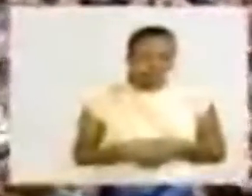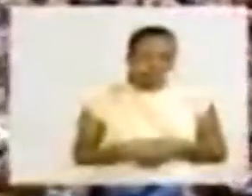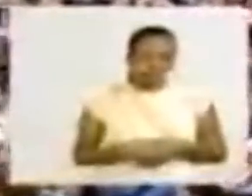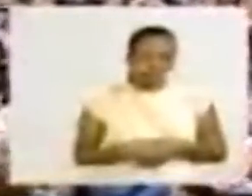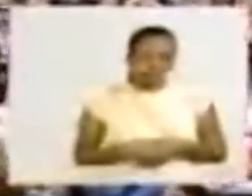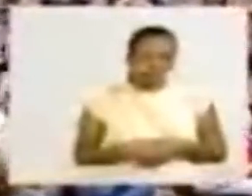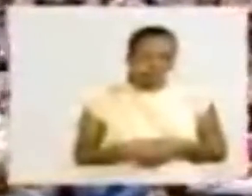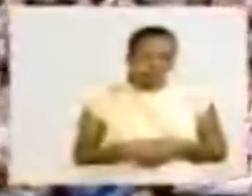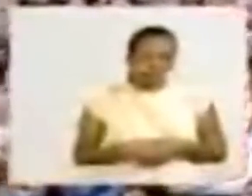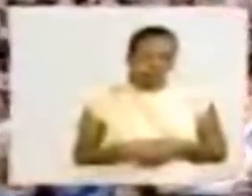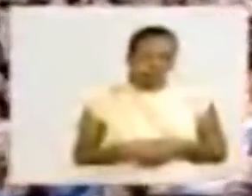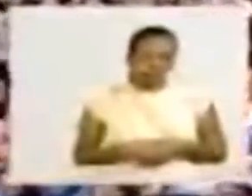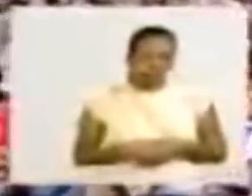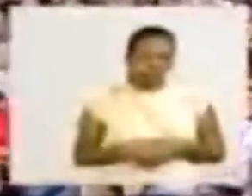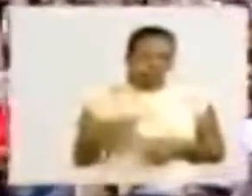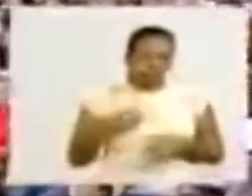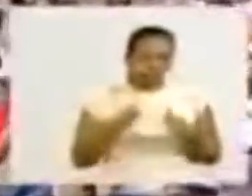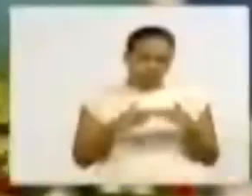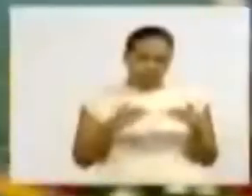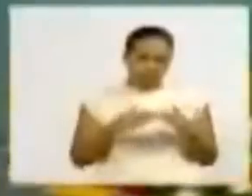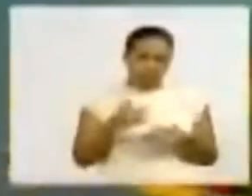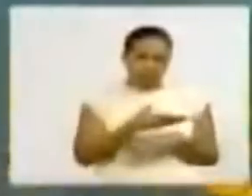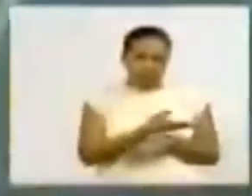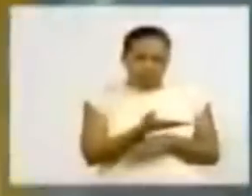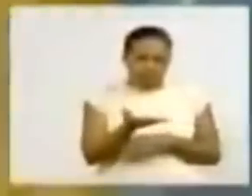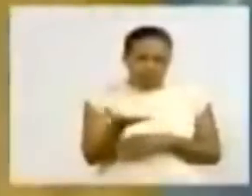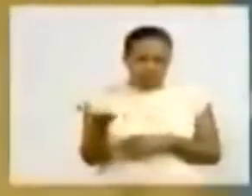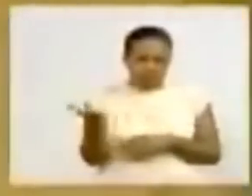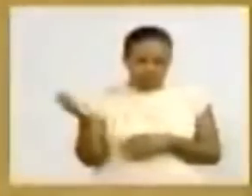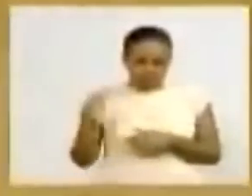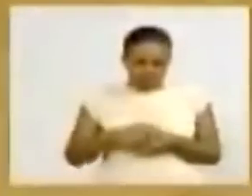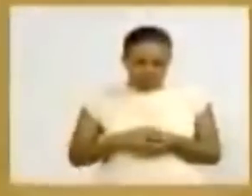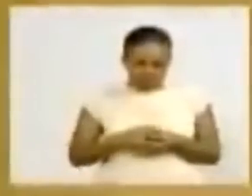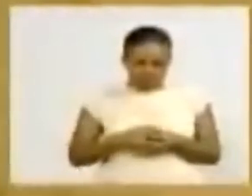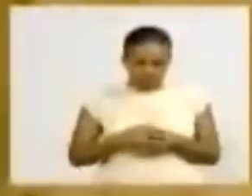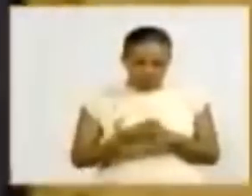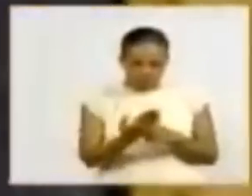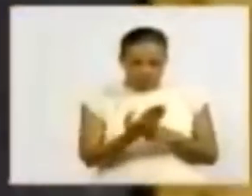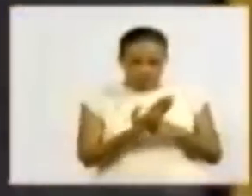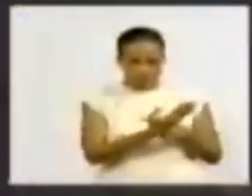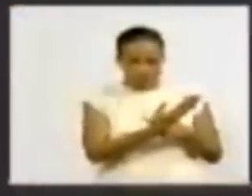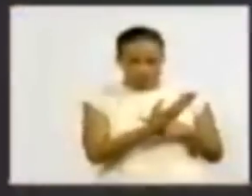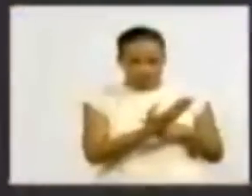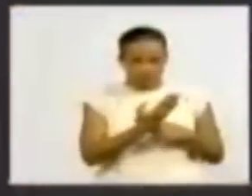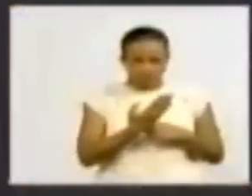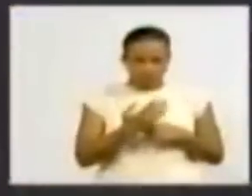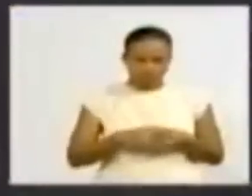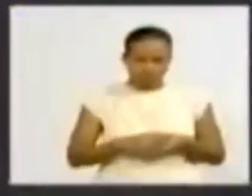Eu já fiz a minha parte e pedi a vocês que me ajudassem.